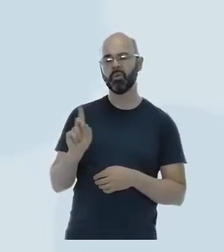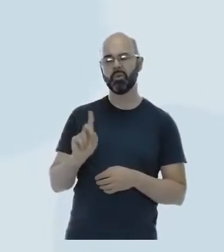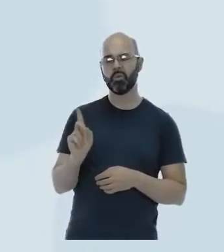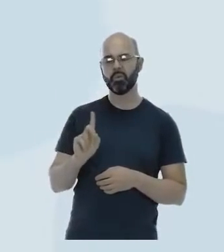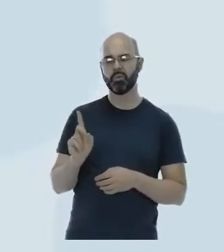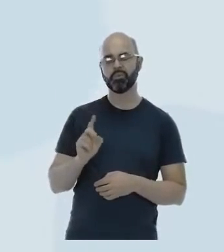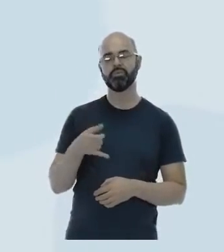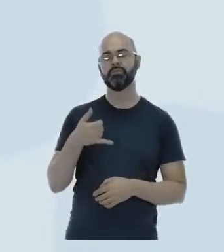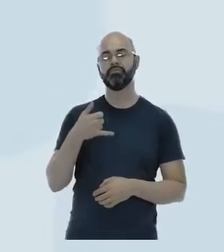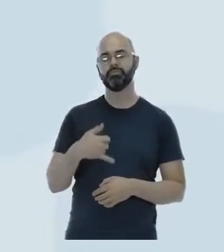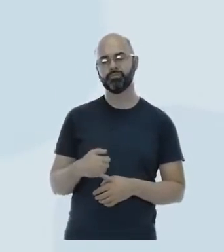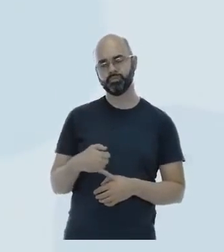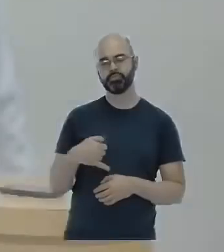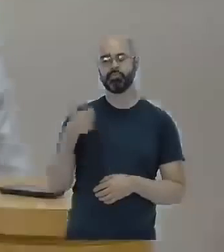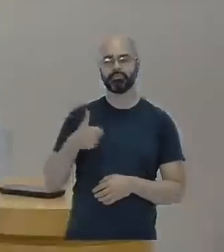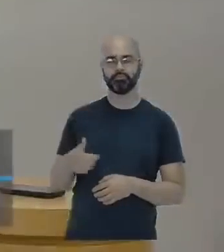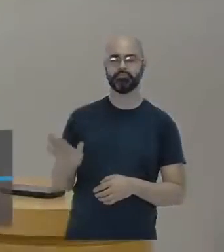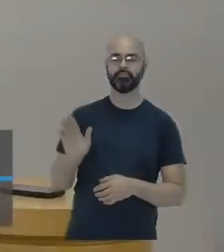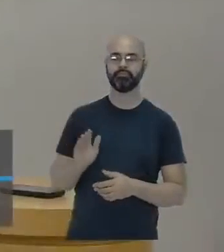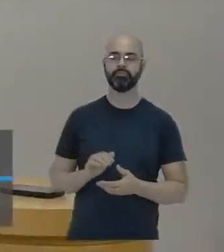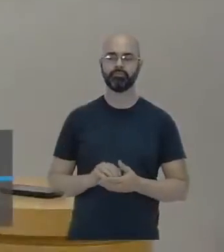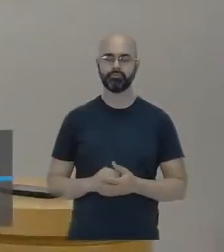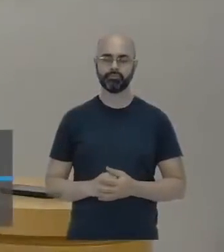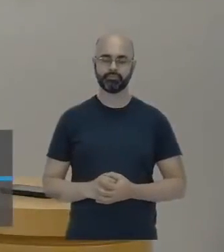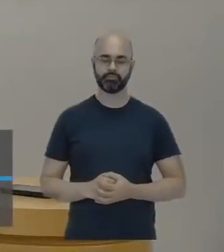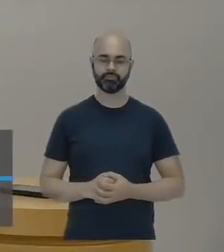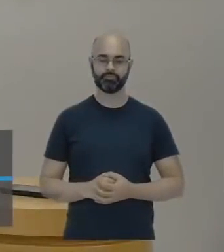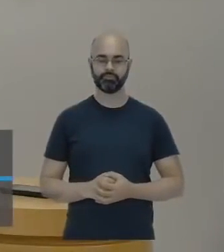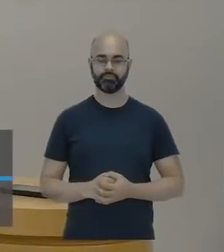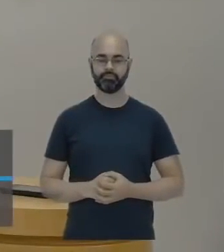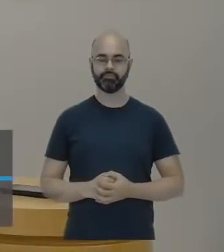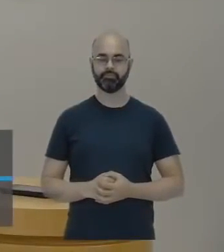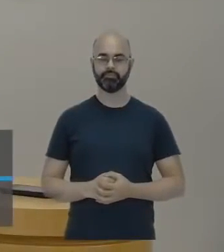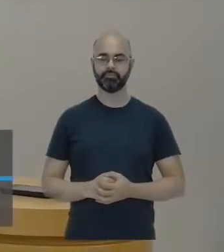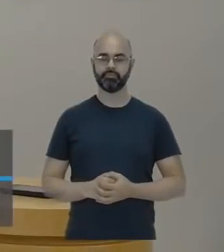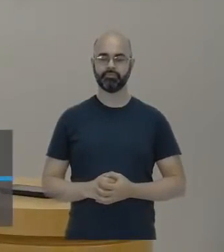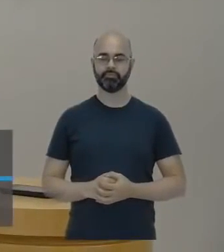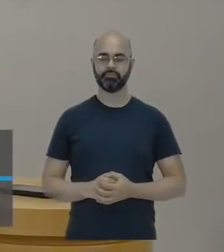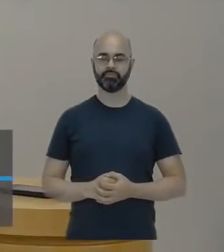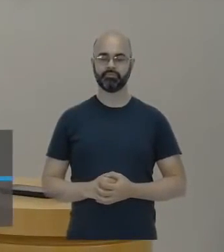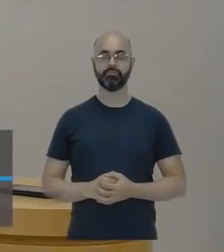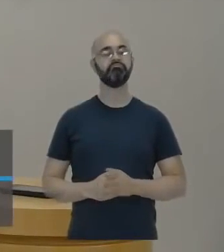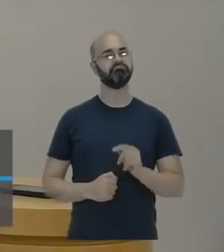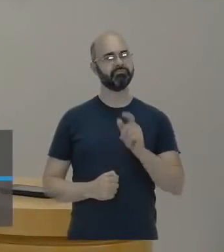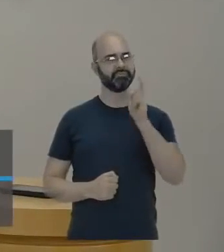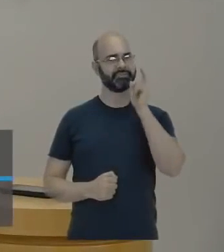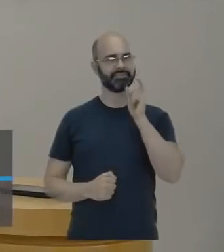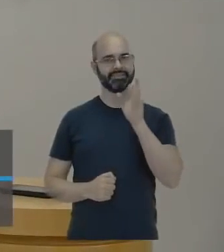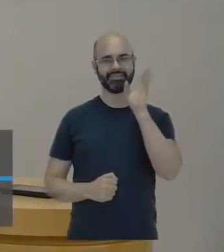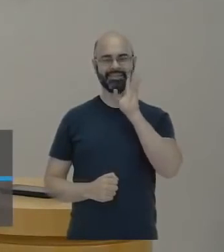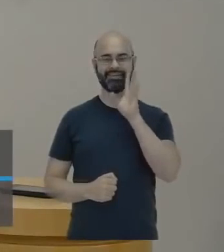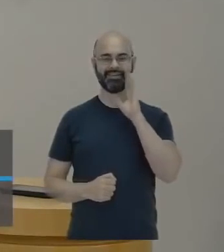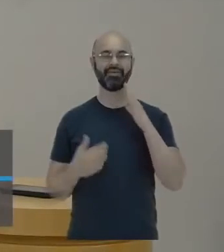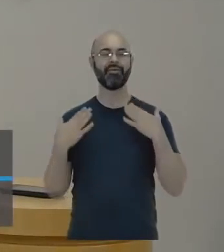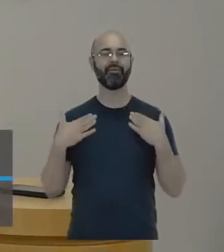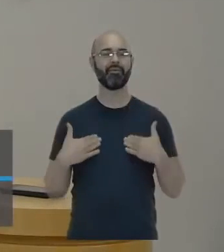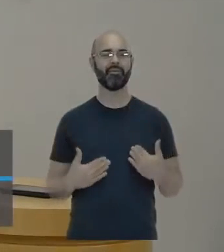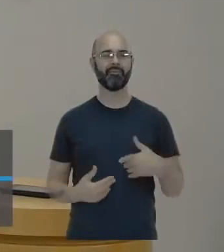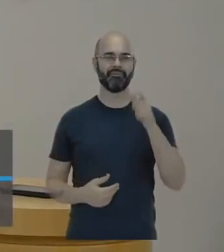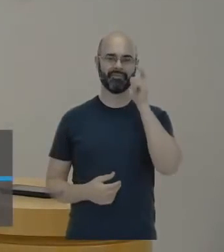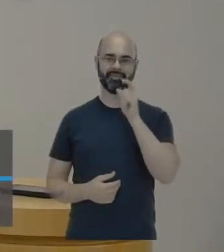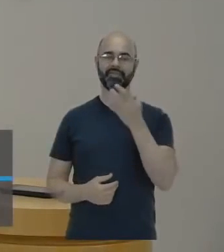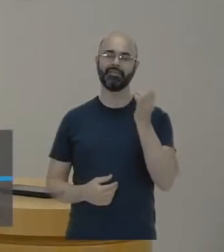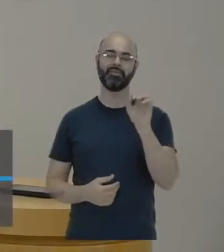pelo nosso sistema digestório, tá bom? Então olha só como é legal o nosso corpo, né? A gente viu como é que o